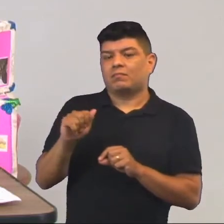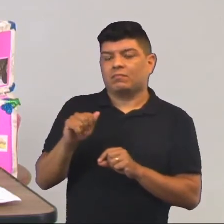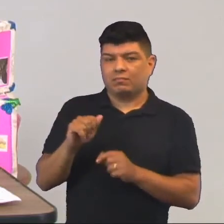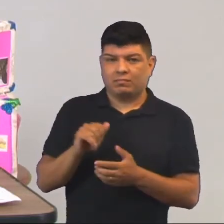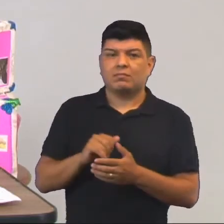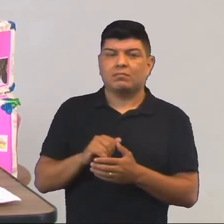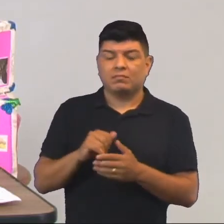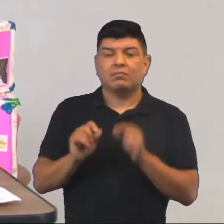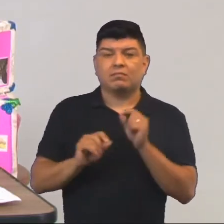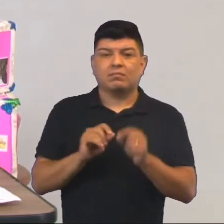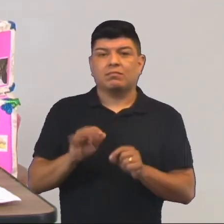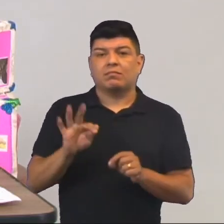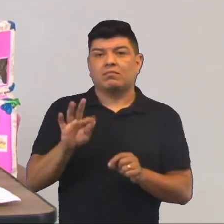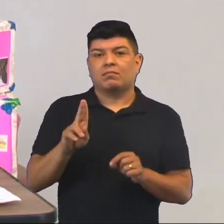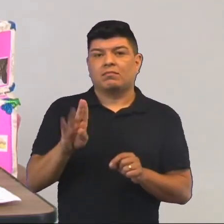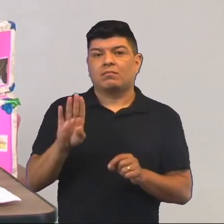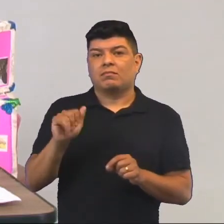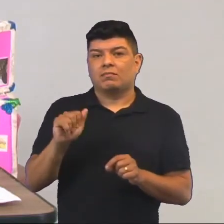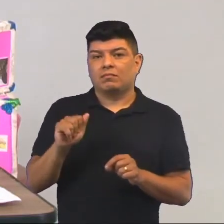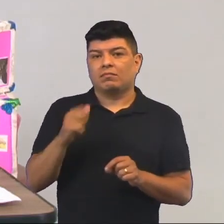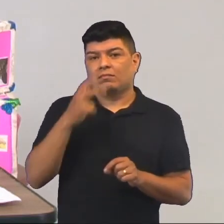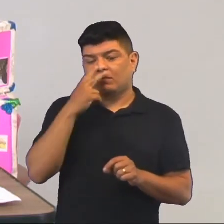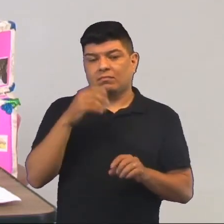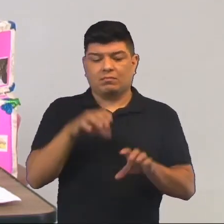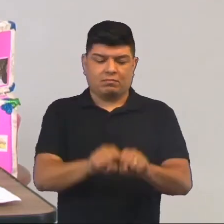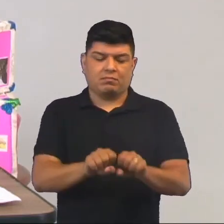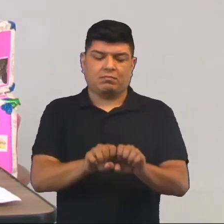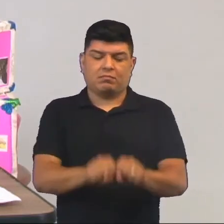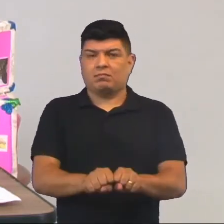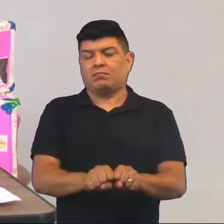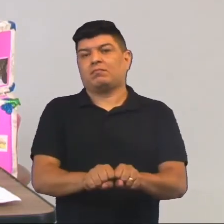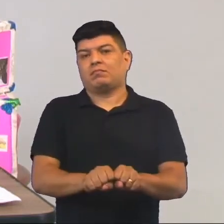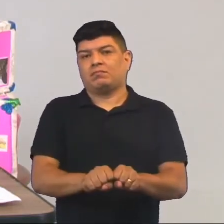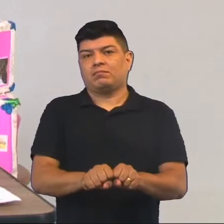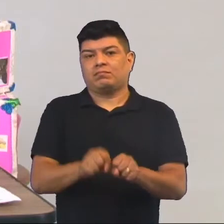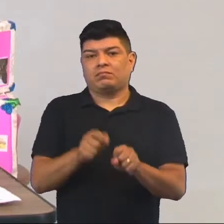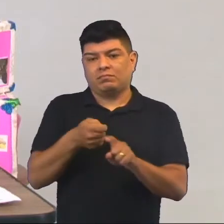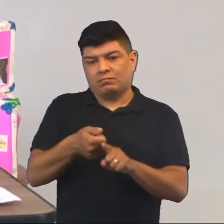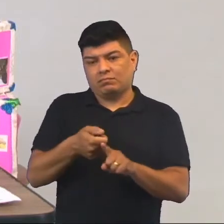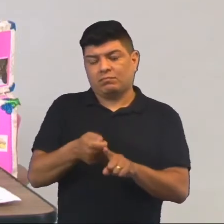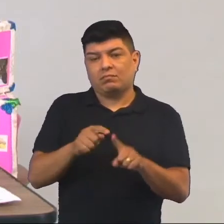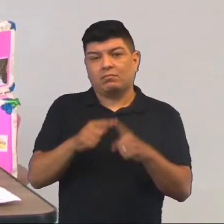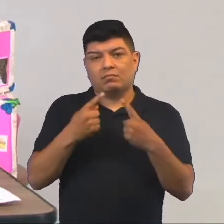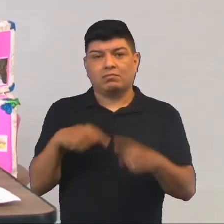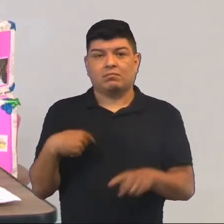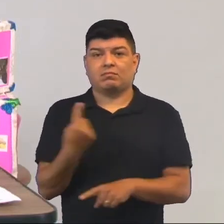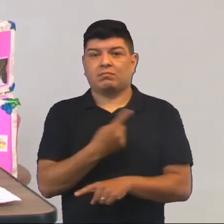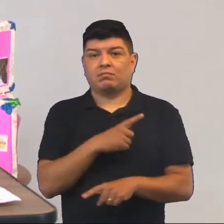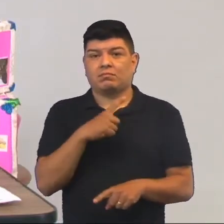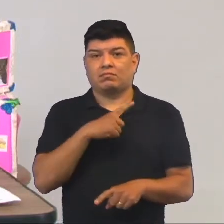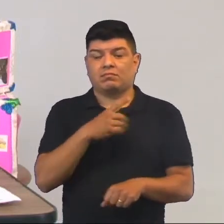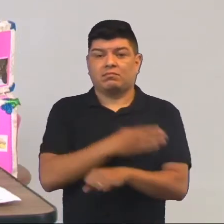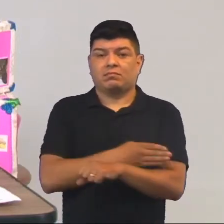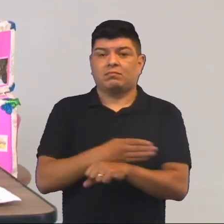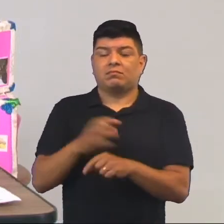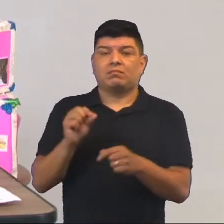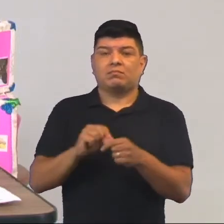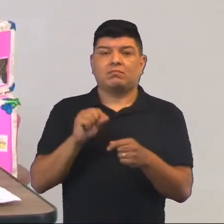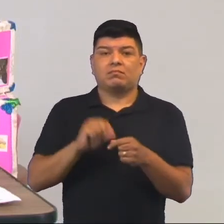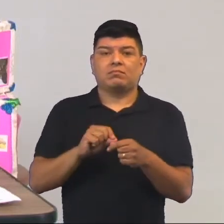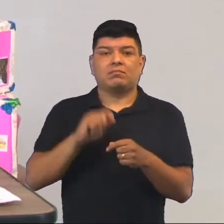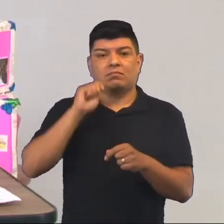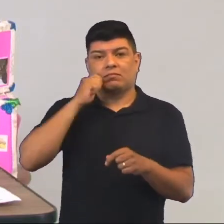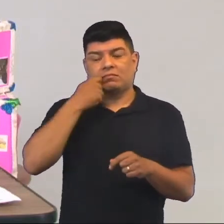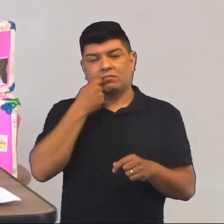faziam o vatapá a partir do fubá, que é uma massa feita do milho. Porém, nós temos o hábito de fazer o